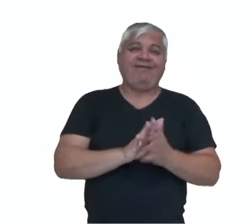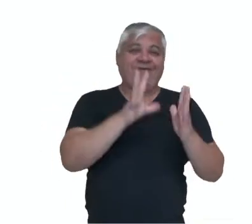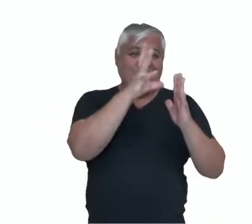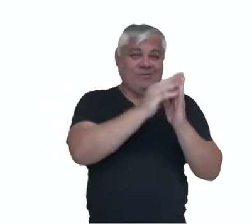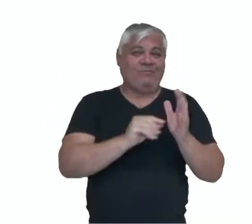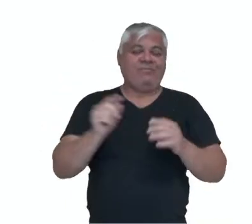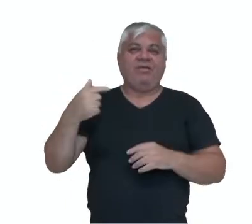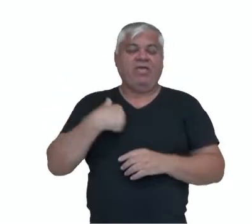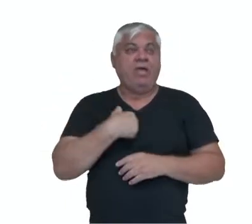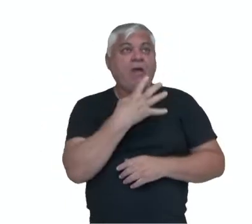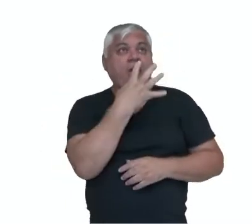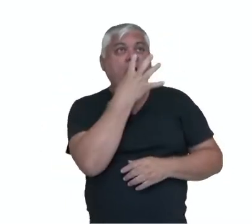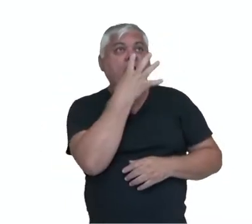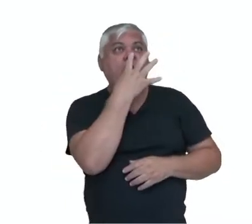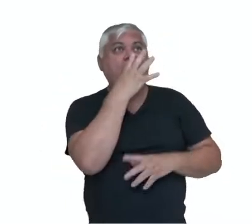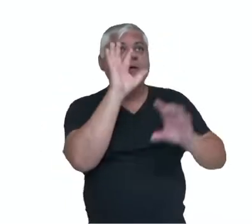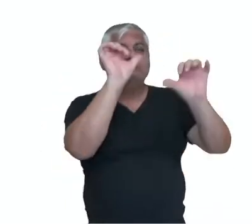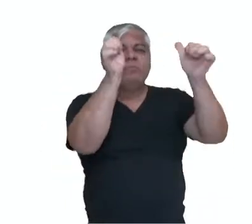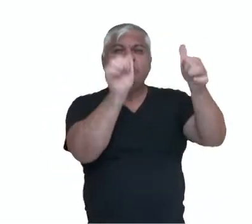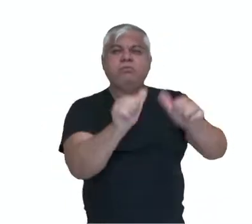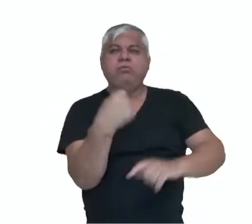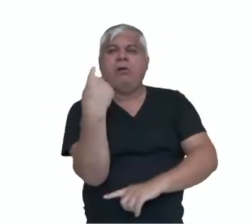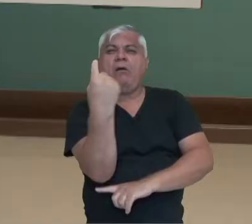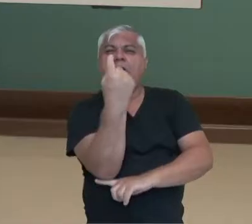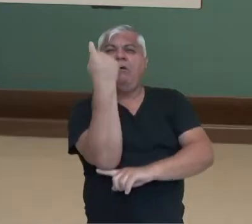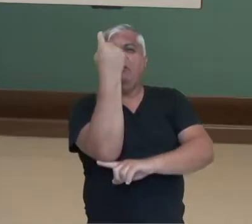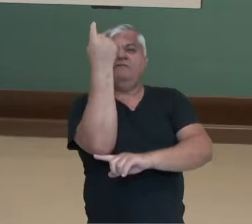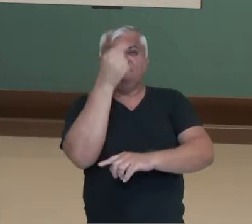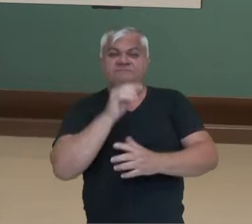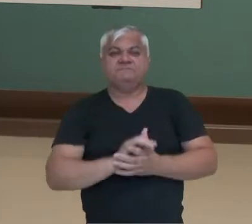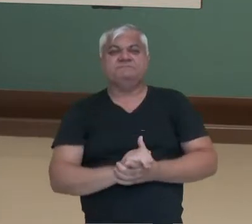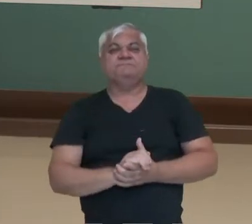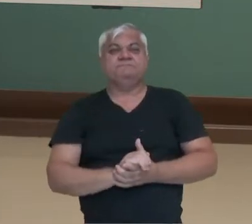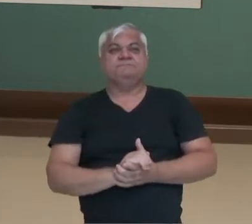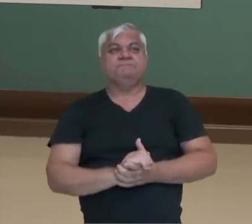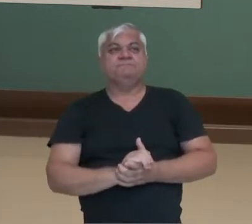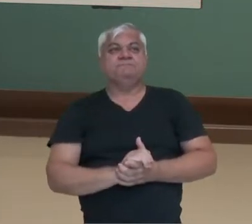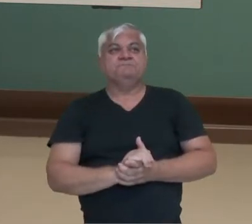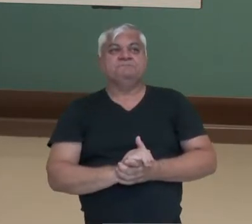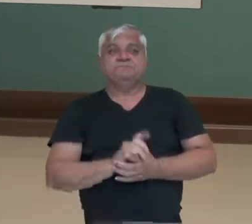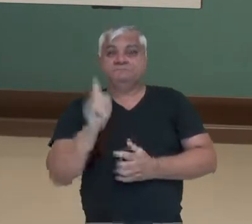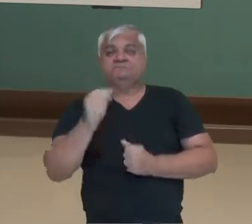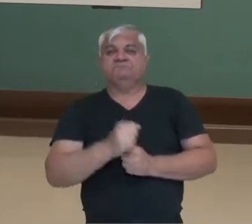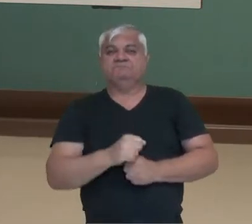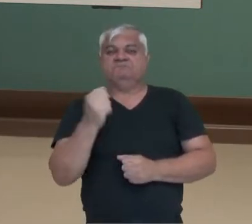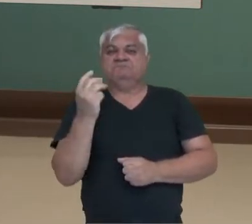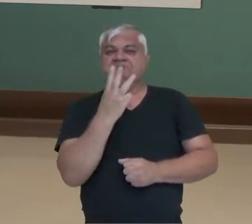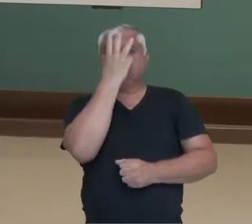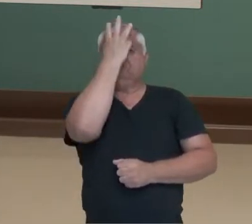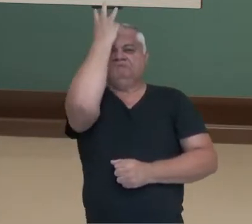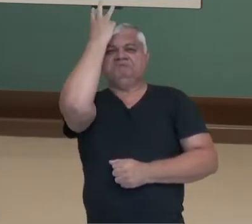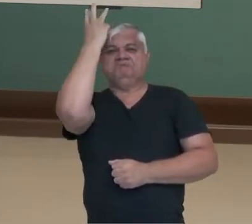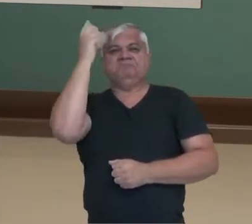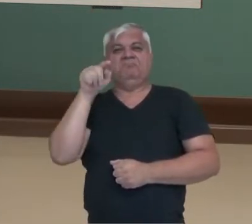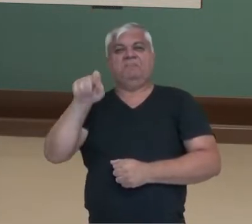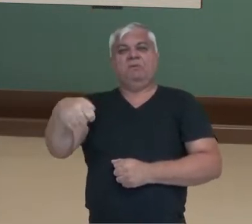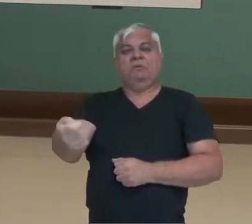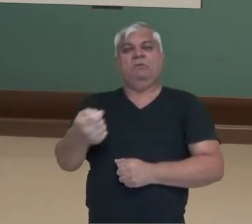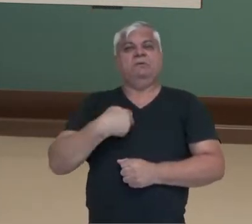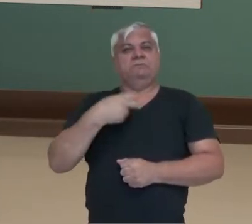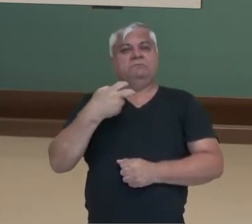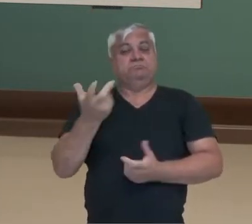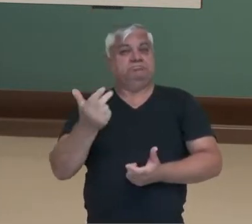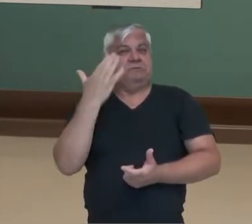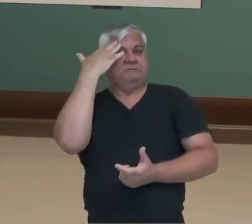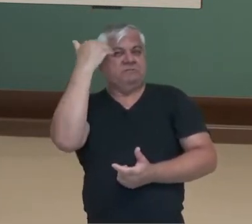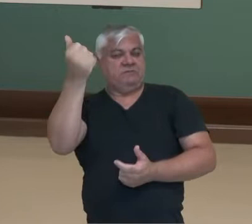ficavam maravilhados com aquela coisa enorme na frente deles. A deusa Atena, deusa da sabedoria, certo? Construída então pelo